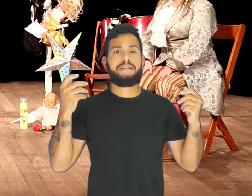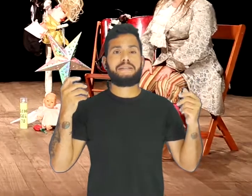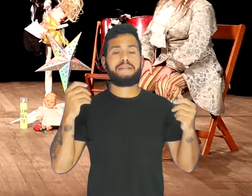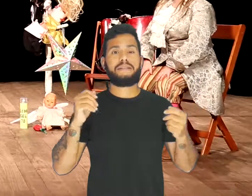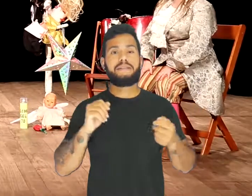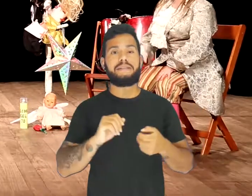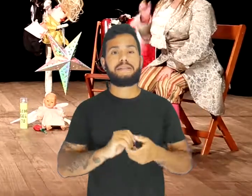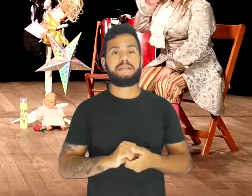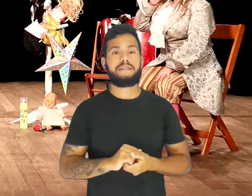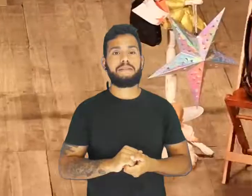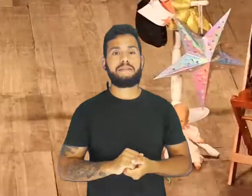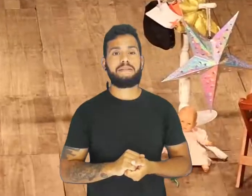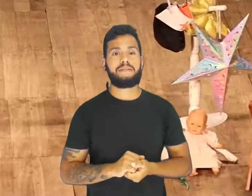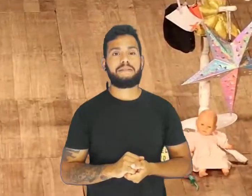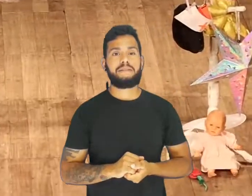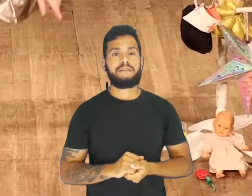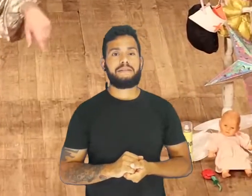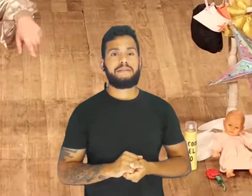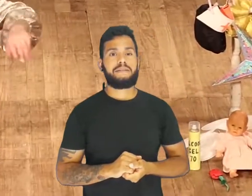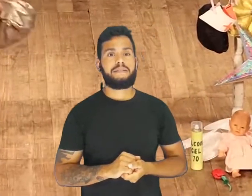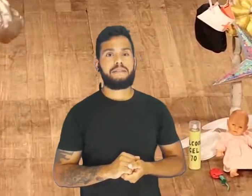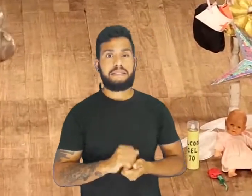Participando da festa.